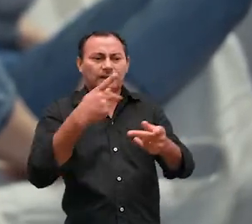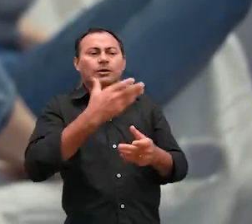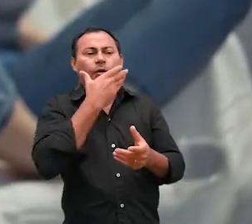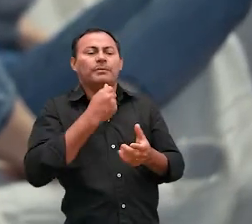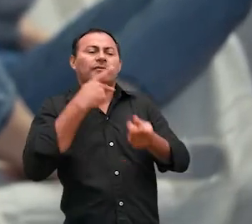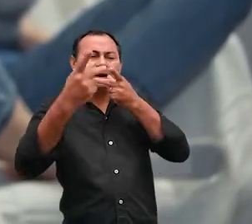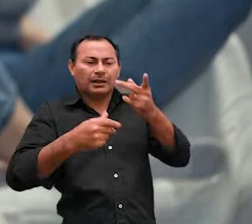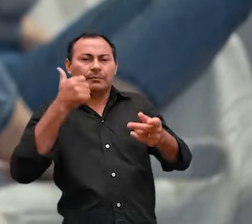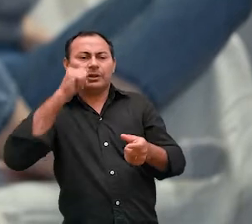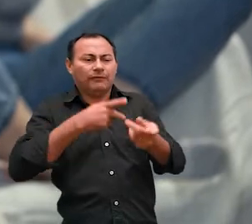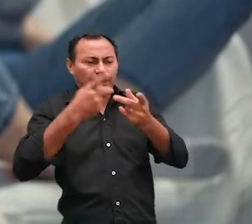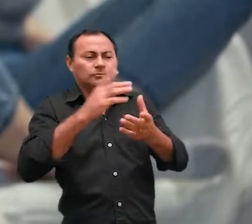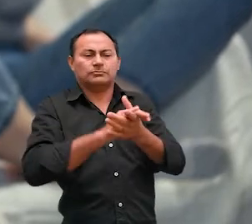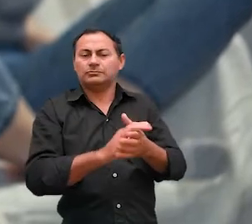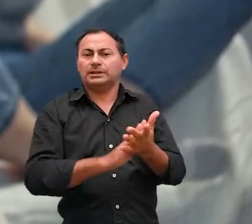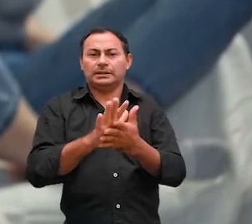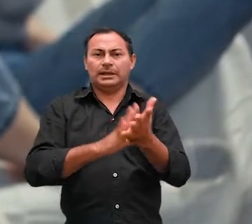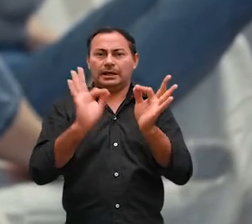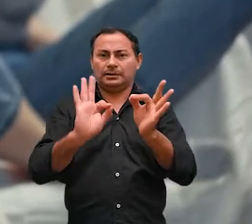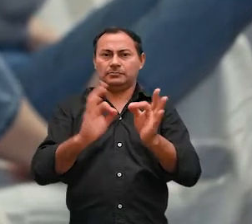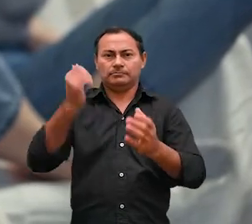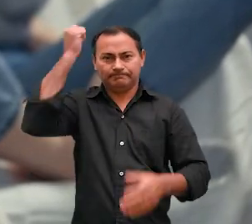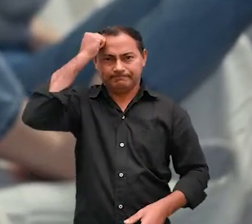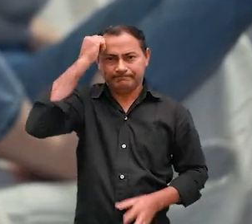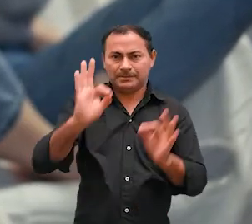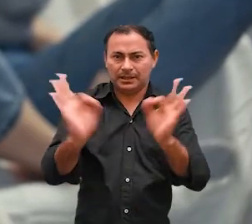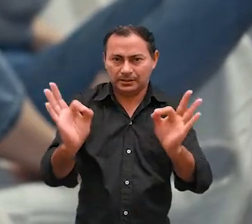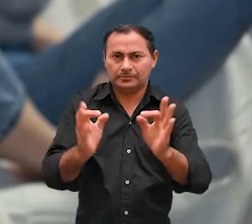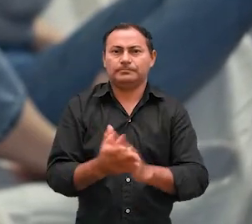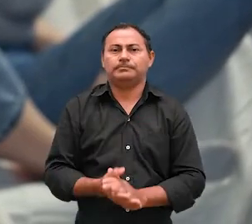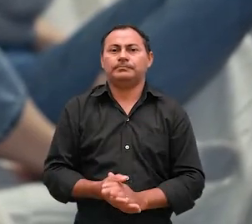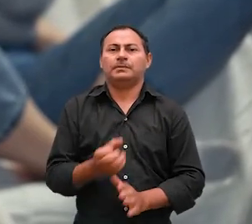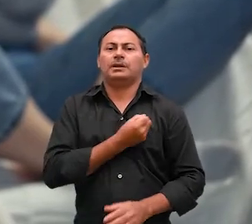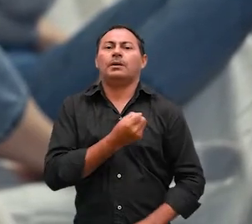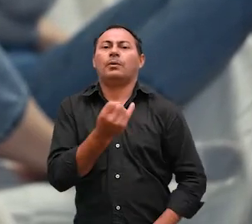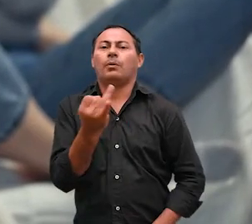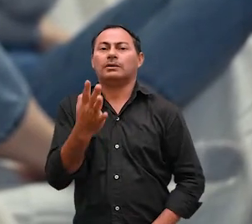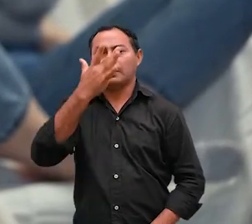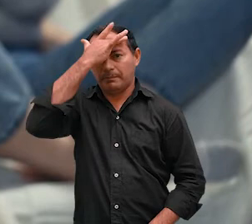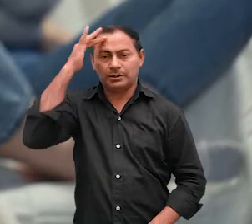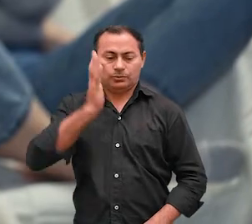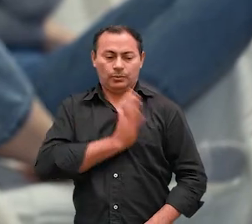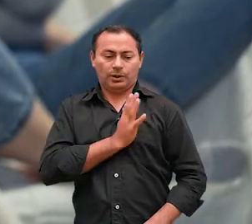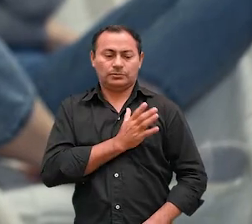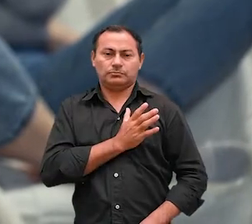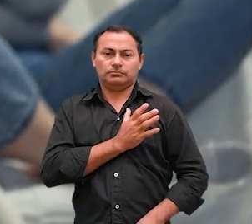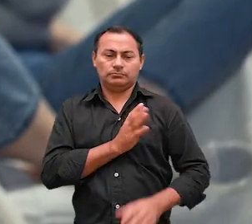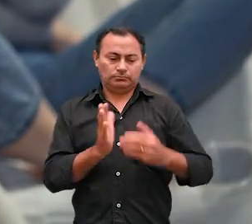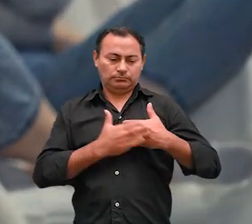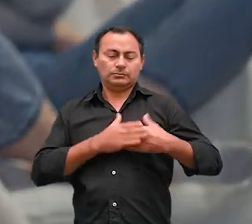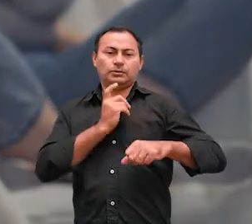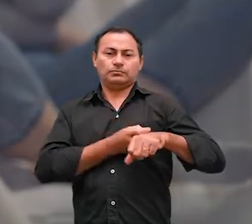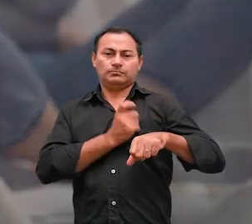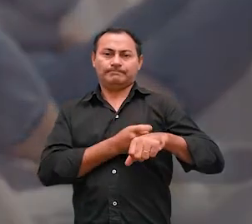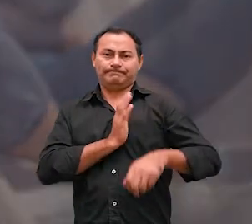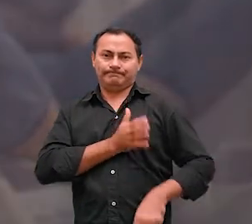falaram e falaram Ah e nada deles' se arrependerem e muitas vezes são pessoas com o coração totalmente